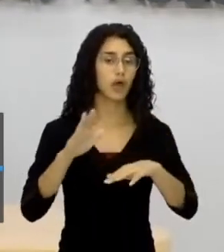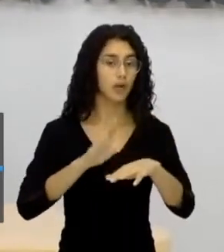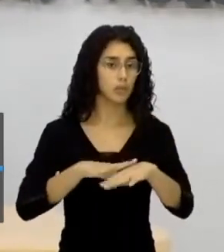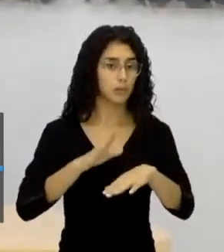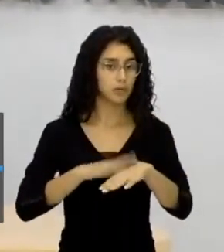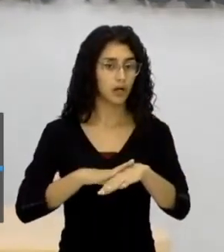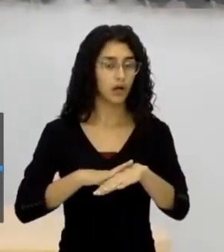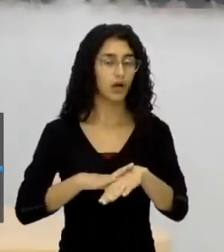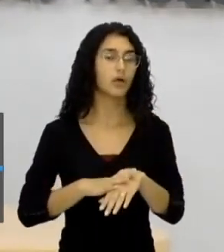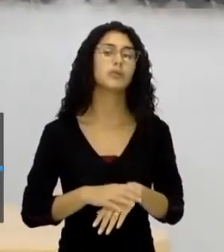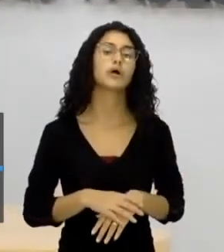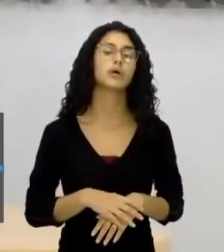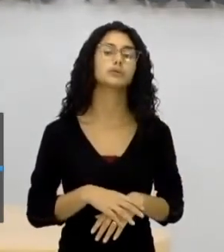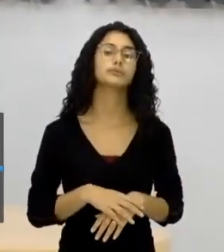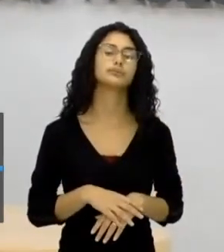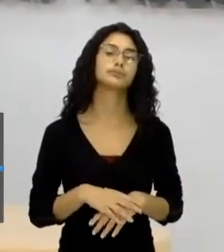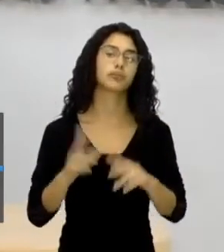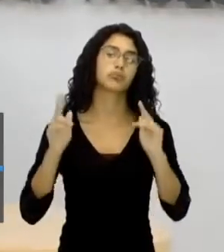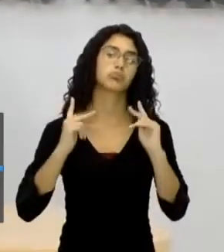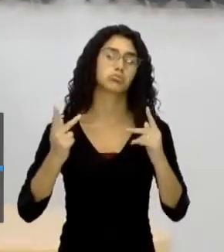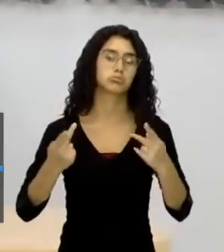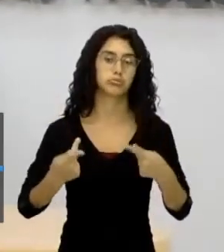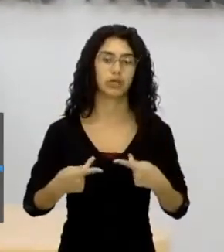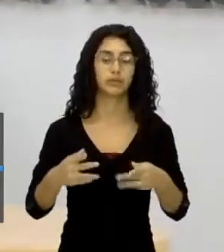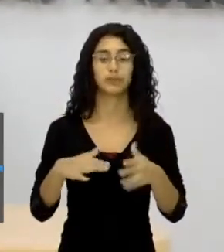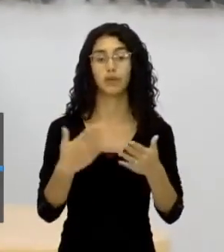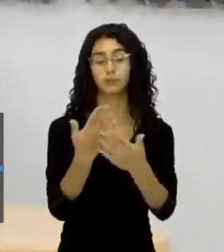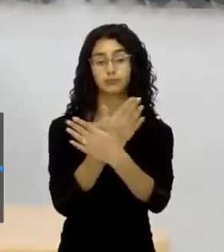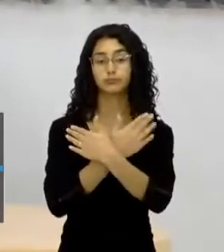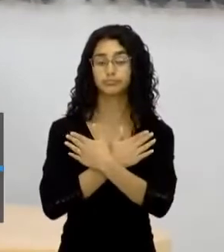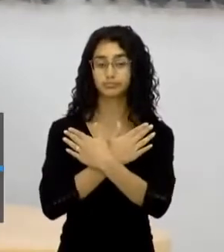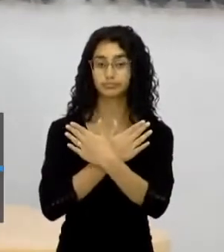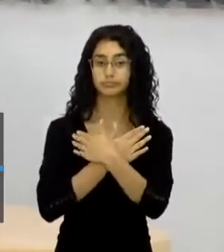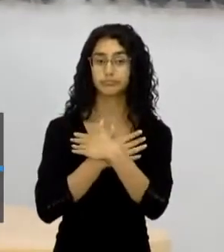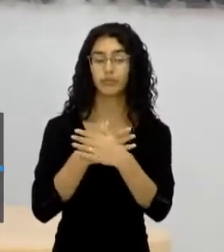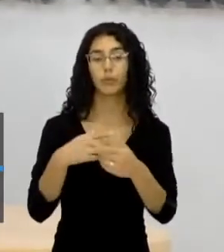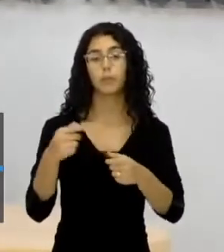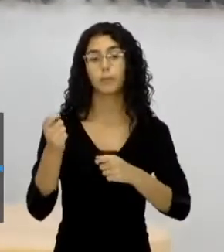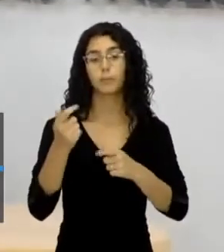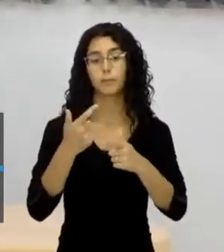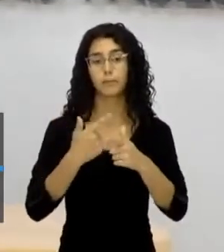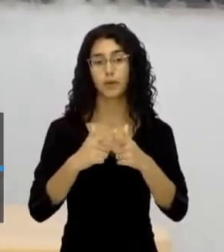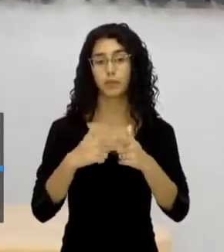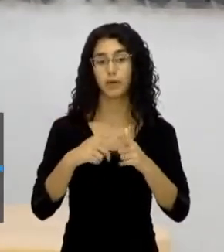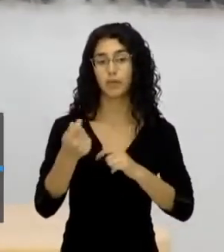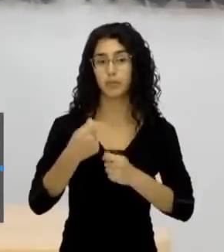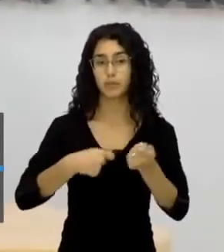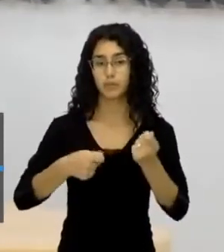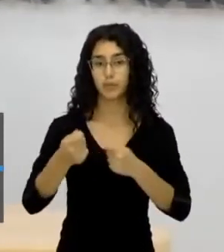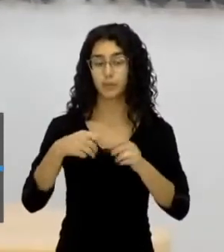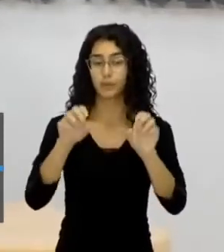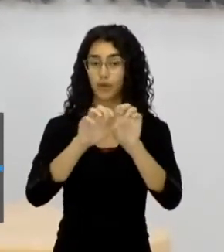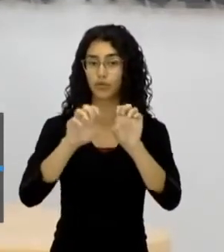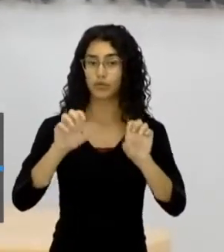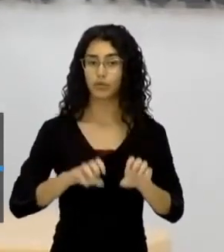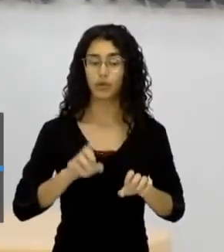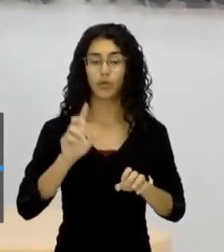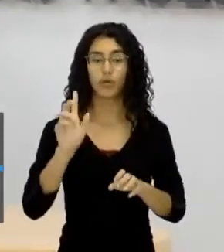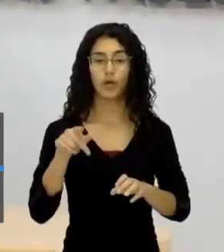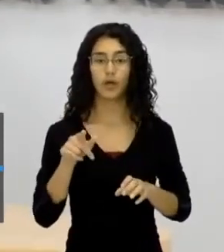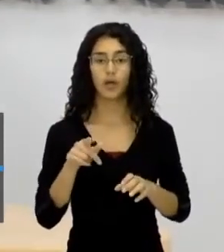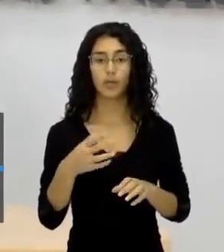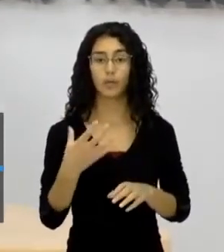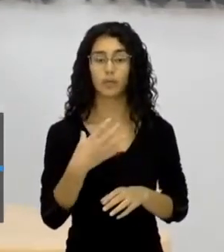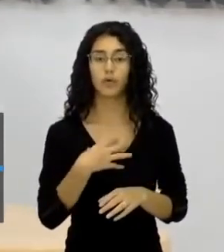obra, que aí é a mão de obra humana, né? Então o desemprego conjuntural é por problemas econômicos, o desemprego estrutural é por